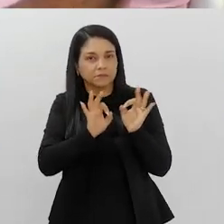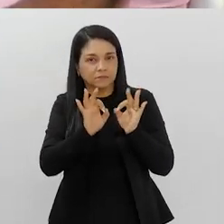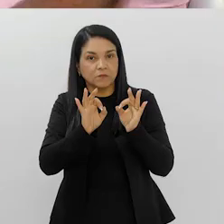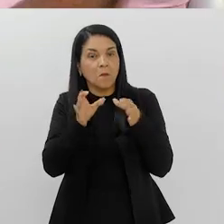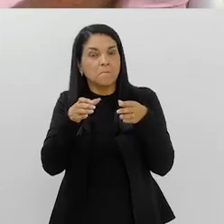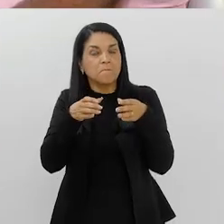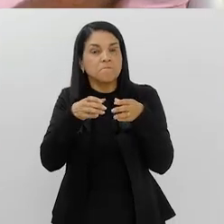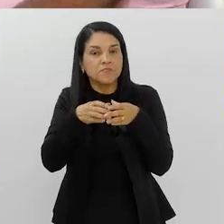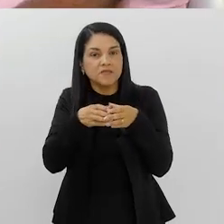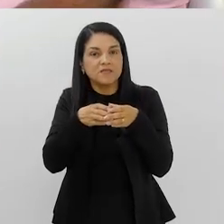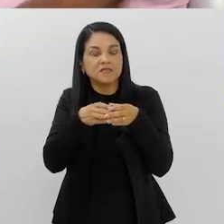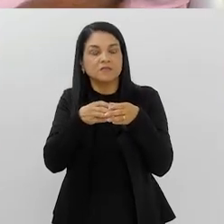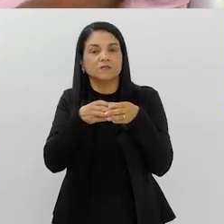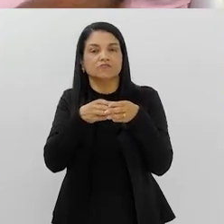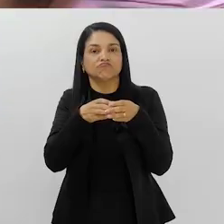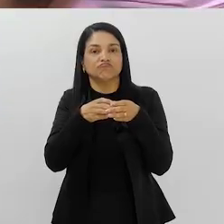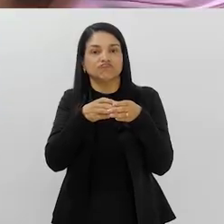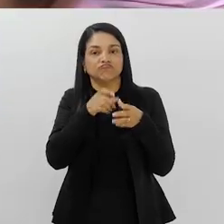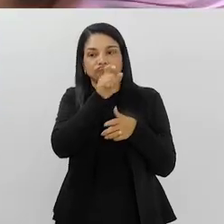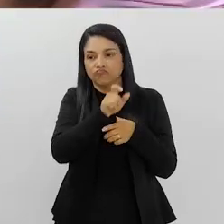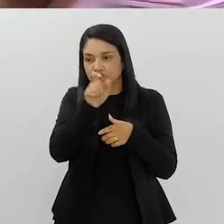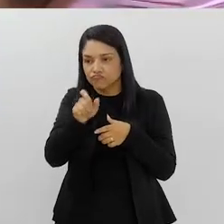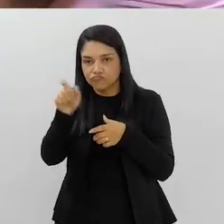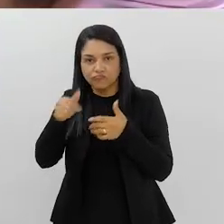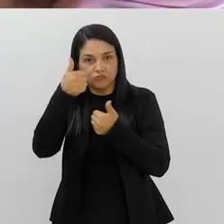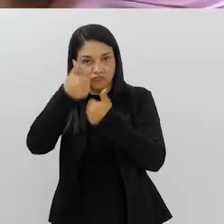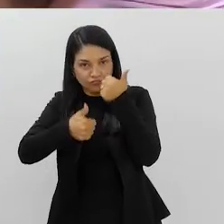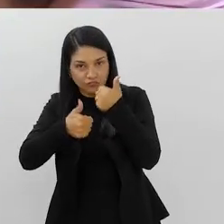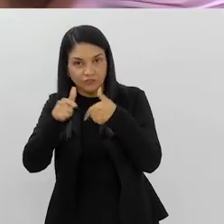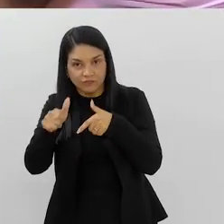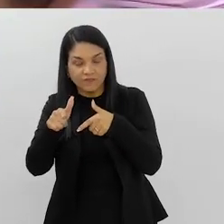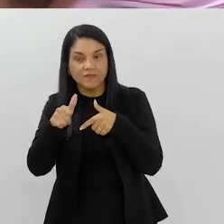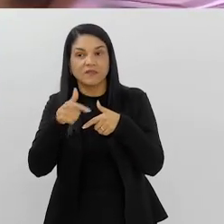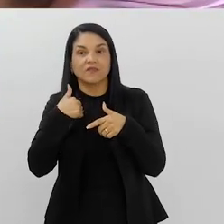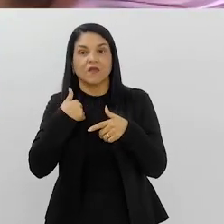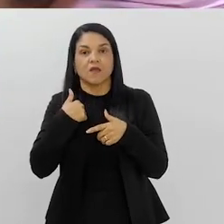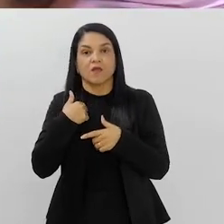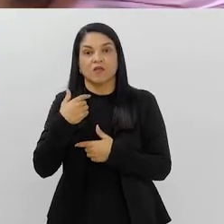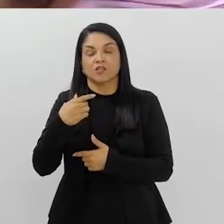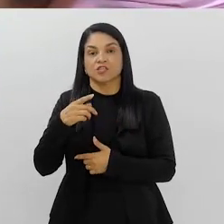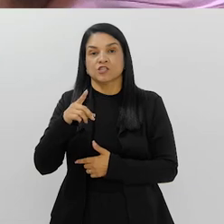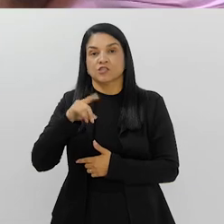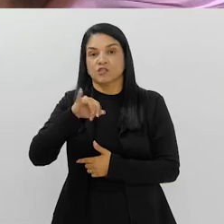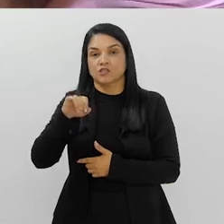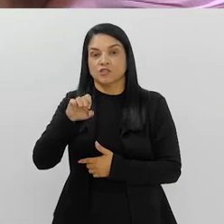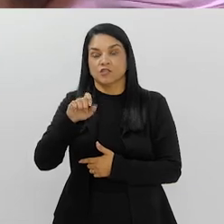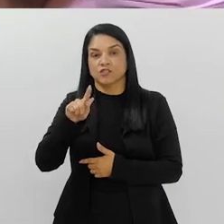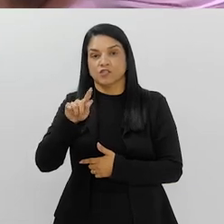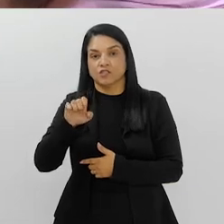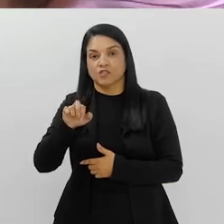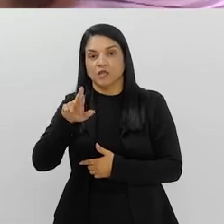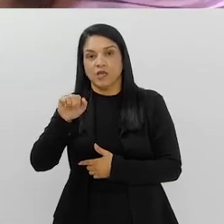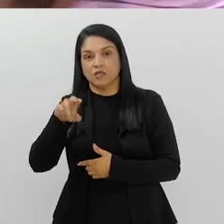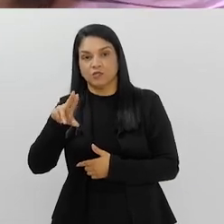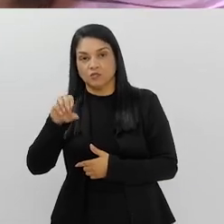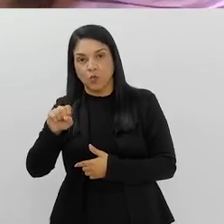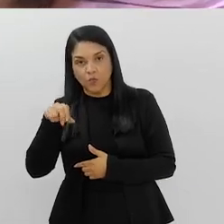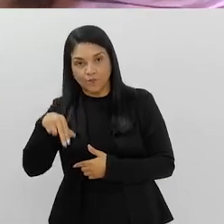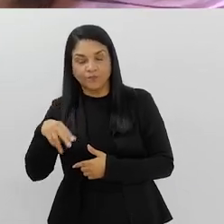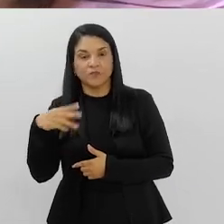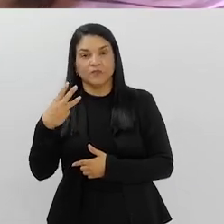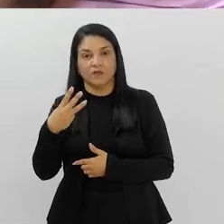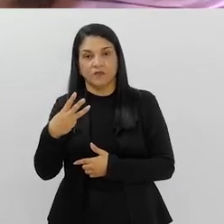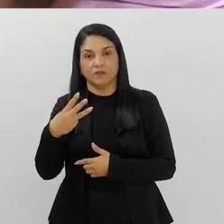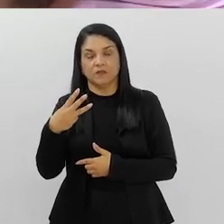preparação, pensando na equipe, nessa mescla de jogadores, Ruiz? Porque eu cito aqui, o Gerson Dida, de 39 anos, uhum. Sandro Silva, um